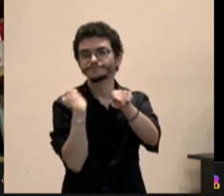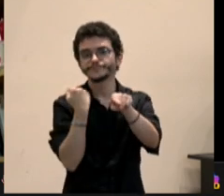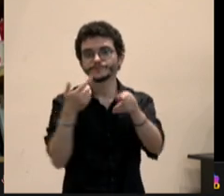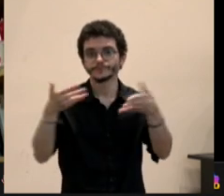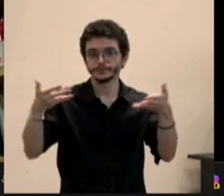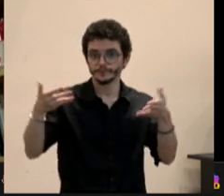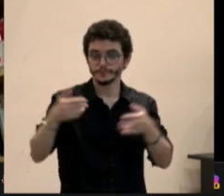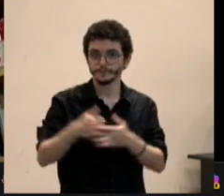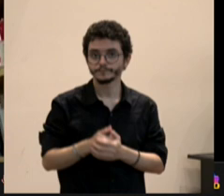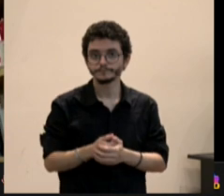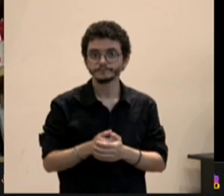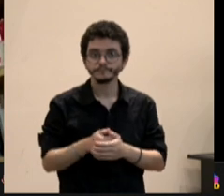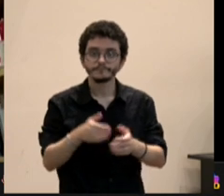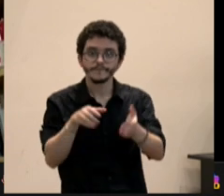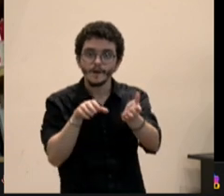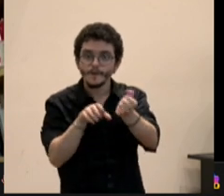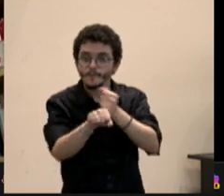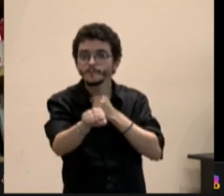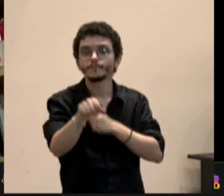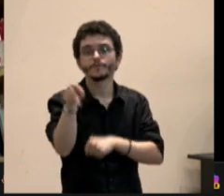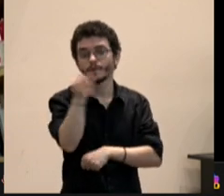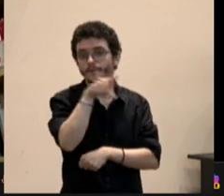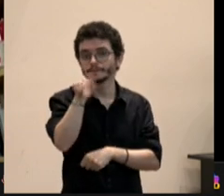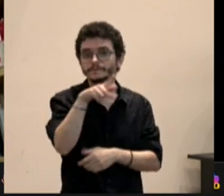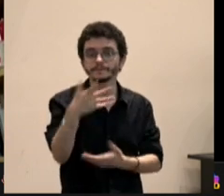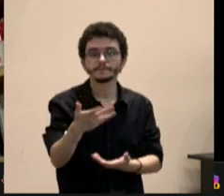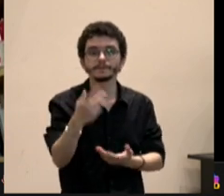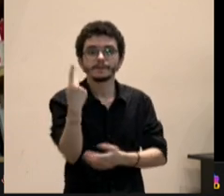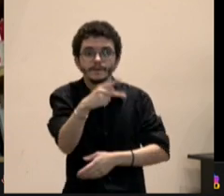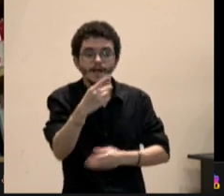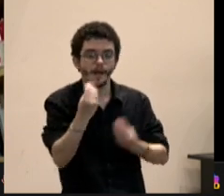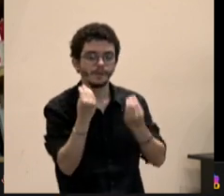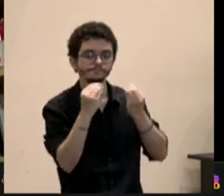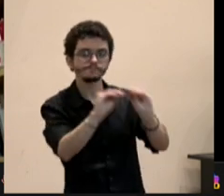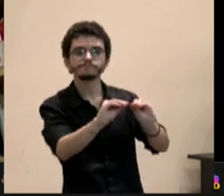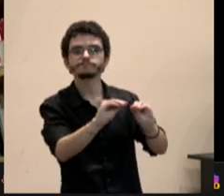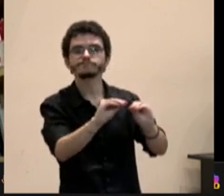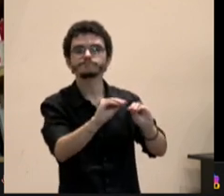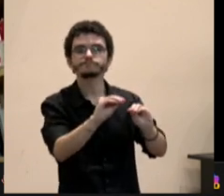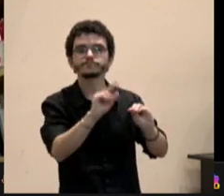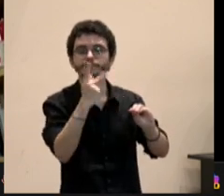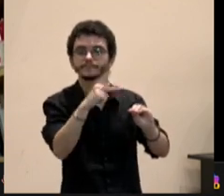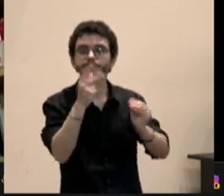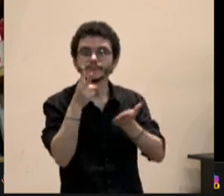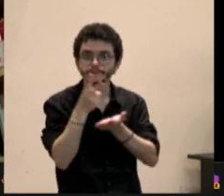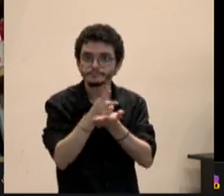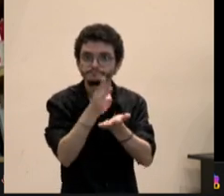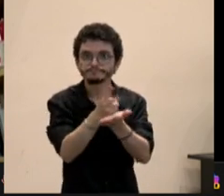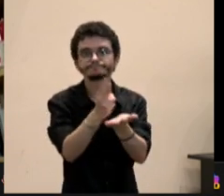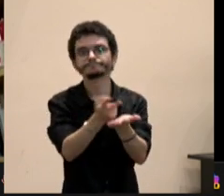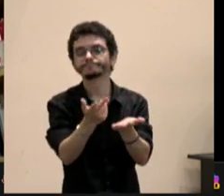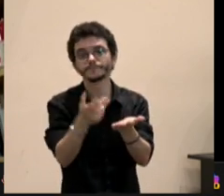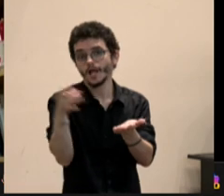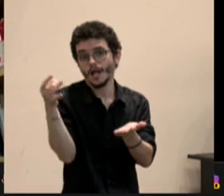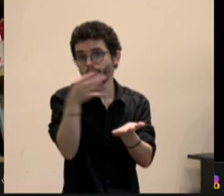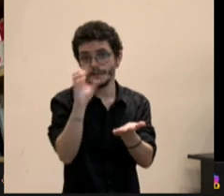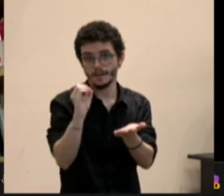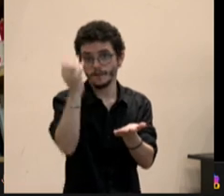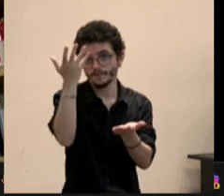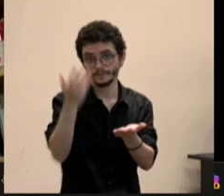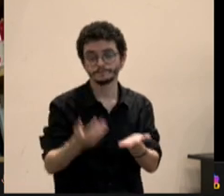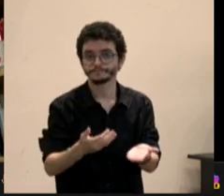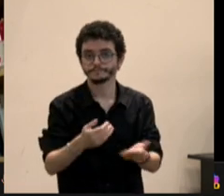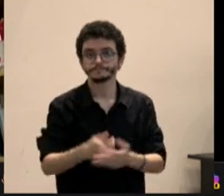hoje presente para a formação de professores, ele está posto e ele permanece diante da nova resolução